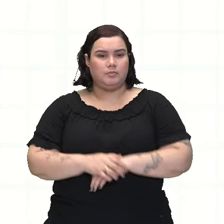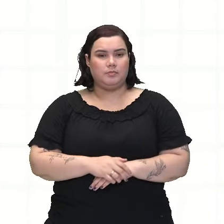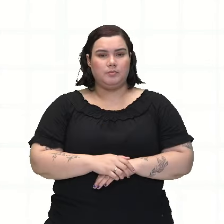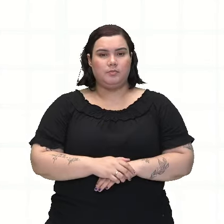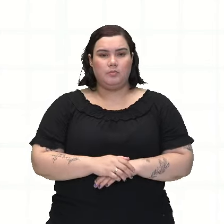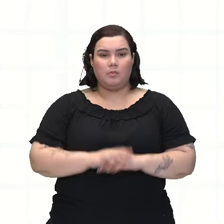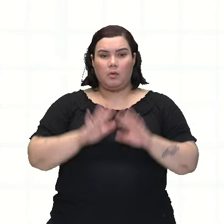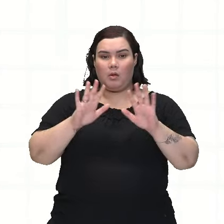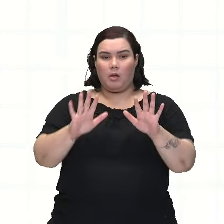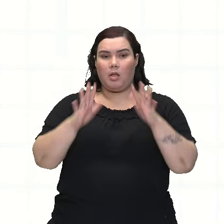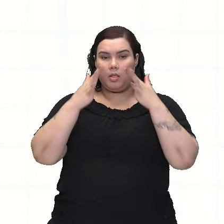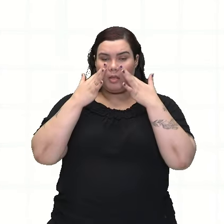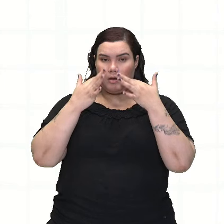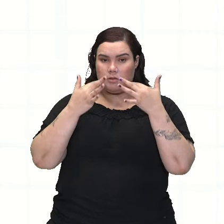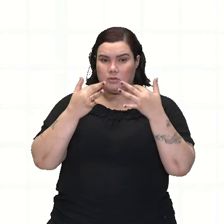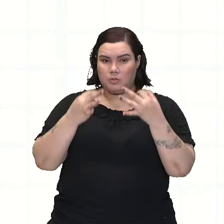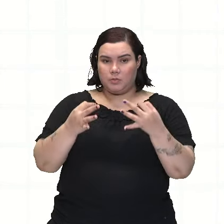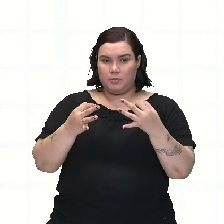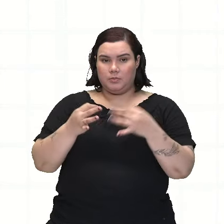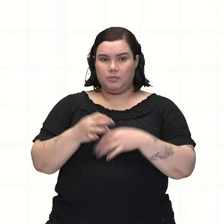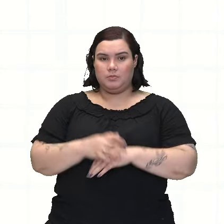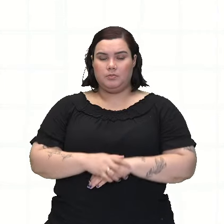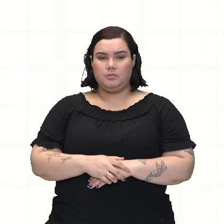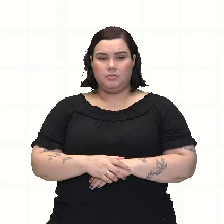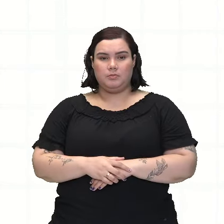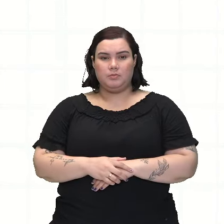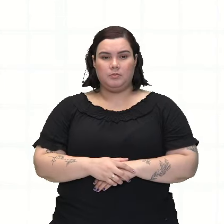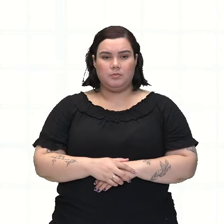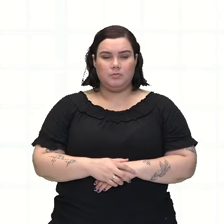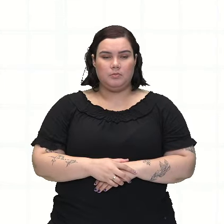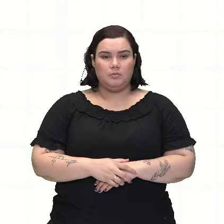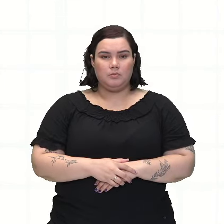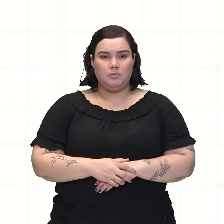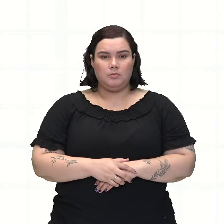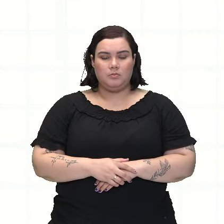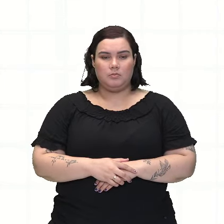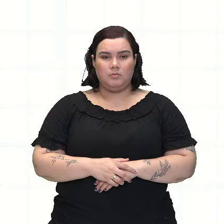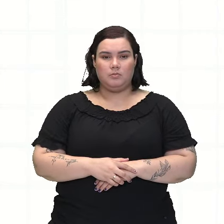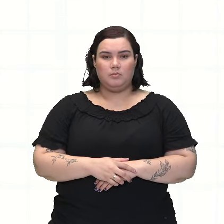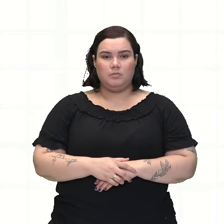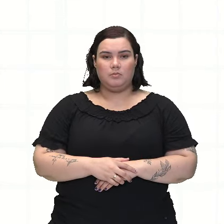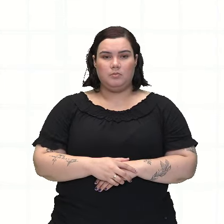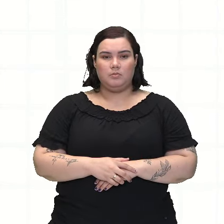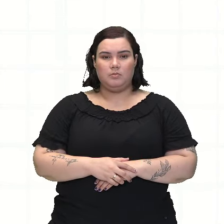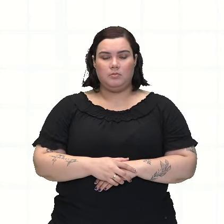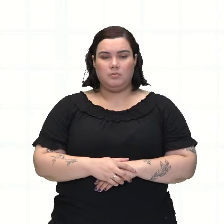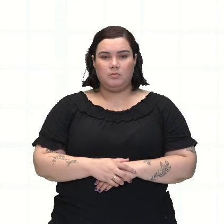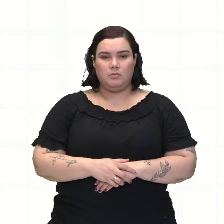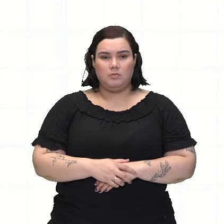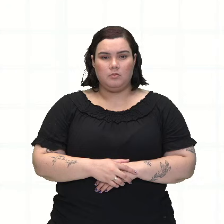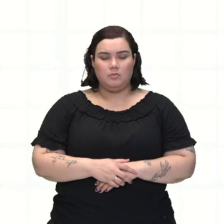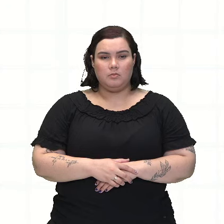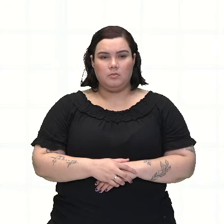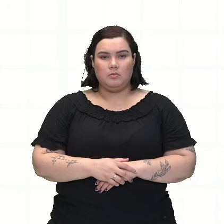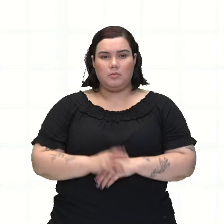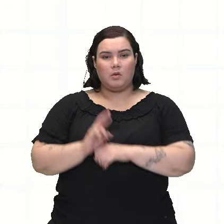fiquem atentos. Aqui, ó. Deixa eu pegar aqui uma outra cor. Recursos